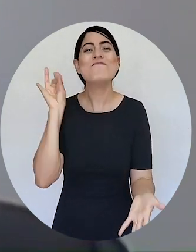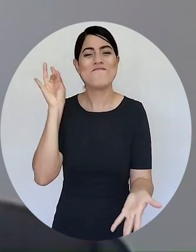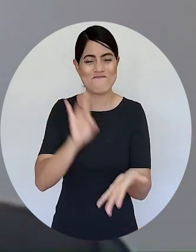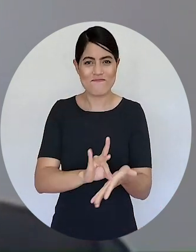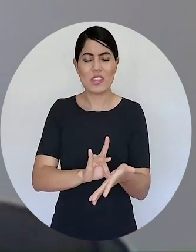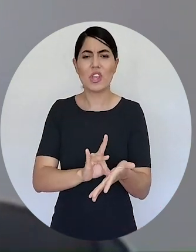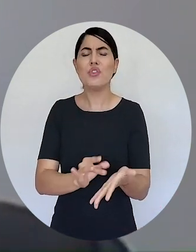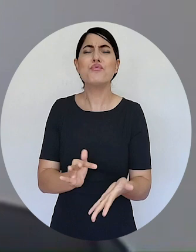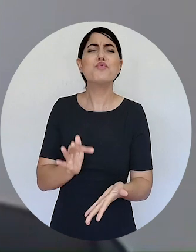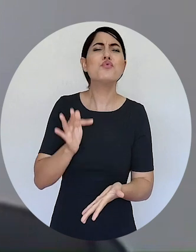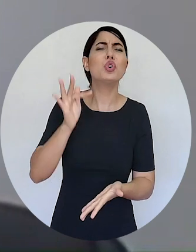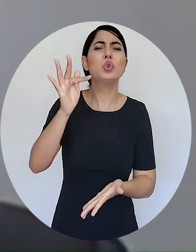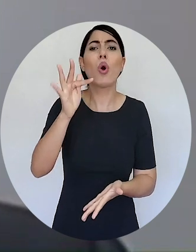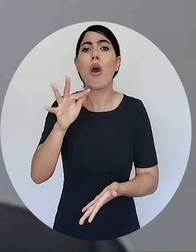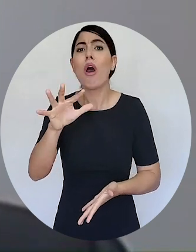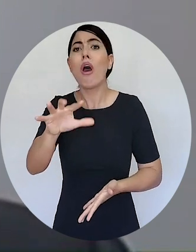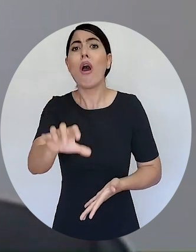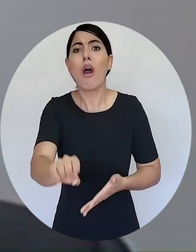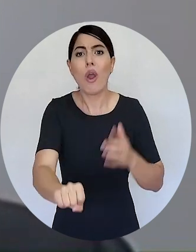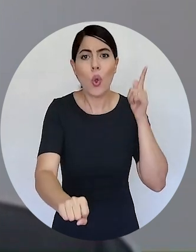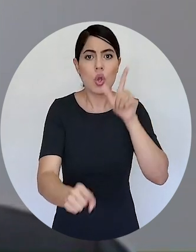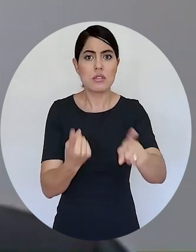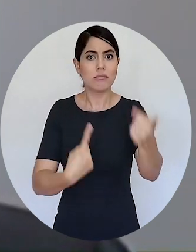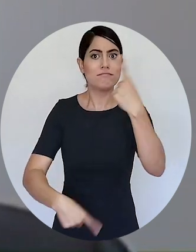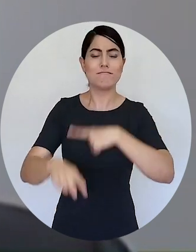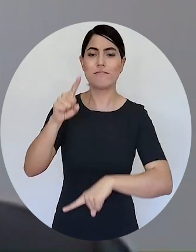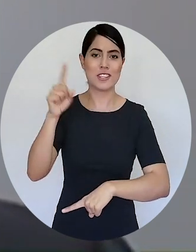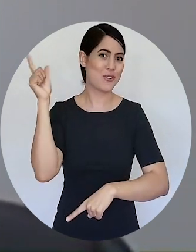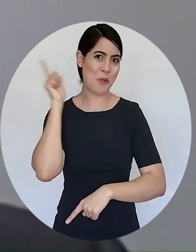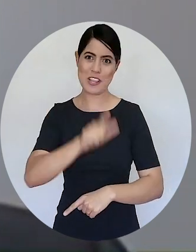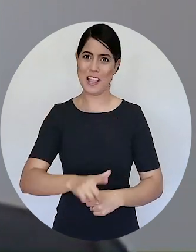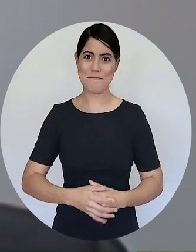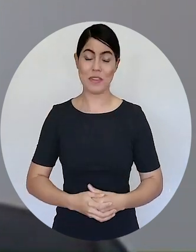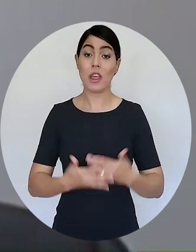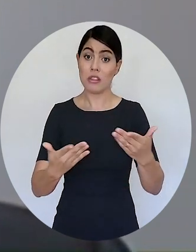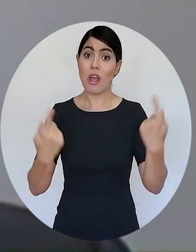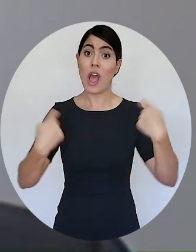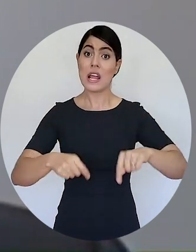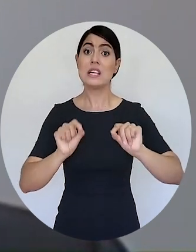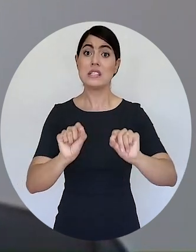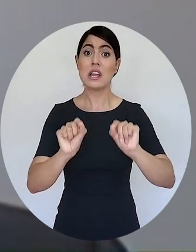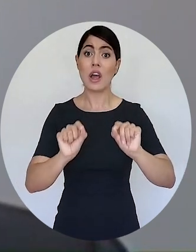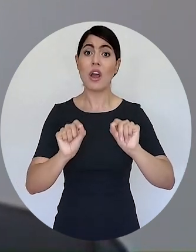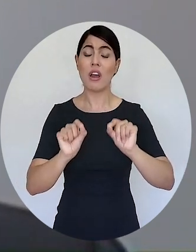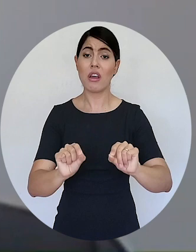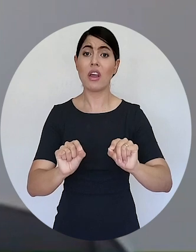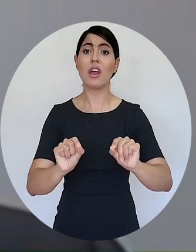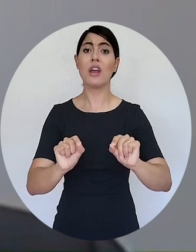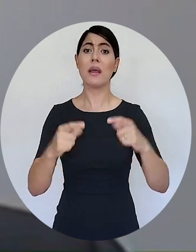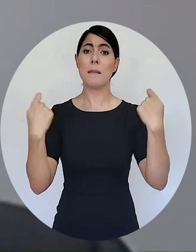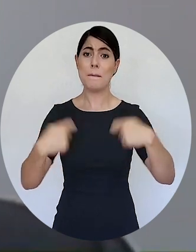e tampouco alcançar um futuro promissor. Por isso é que nós precisamos sempre